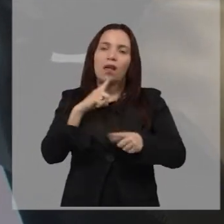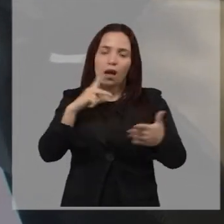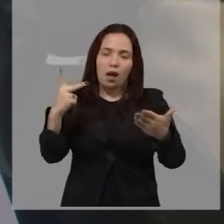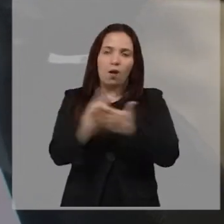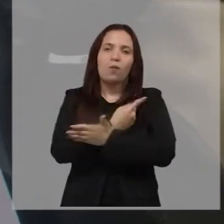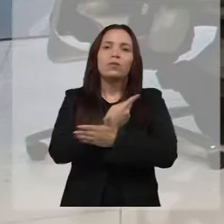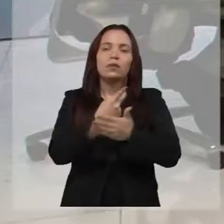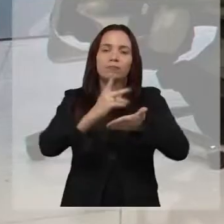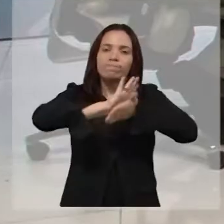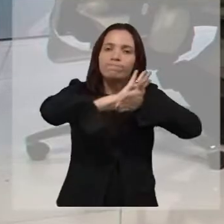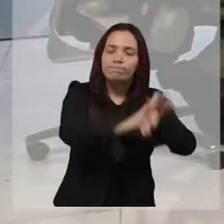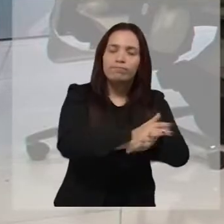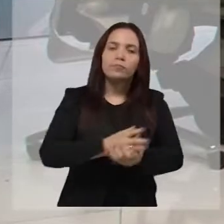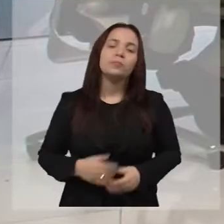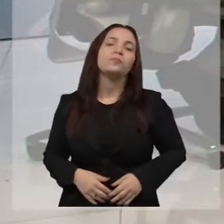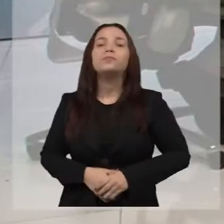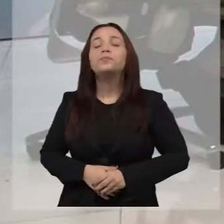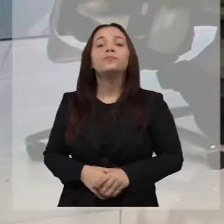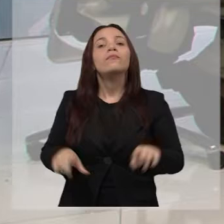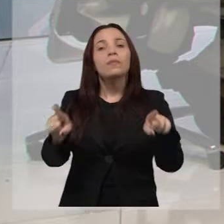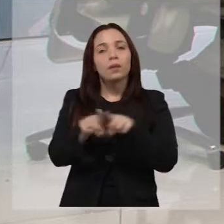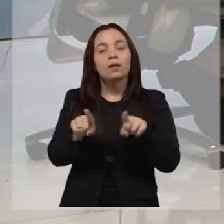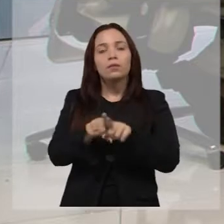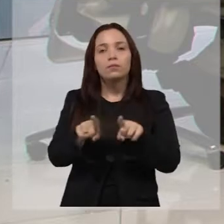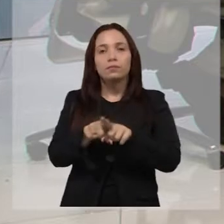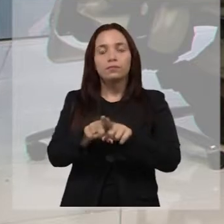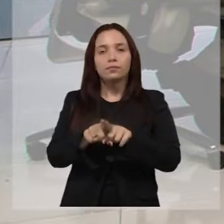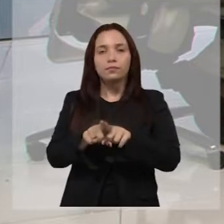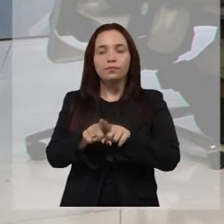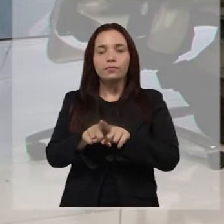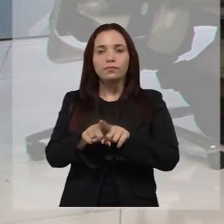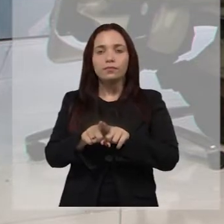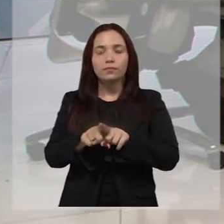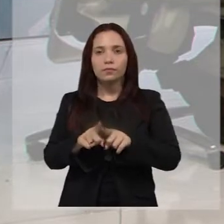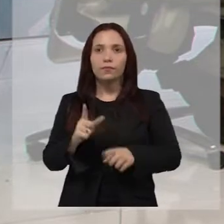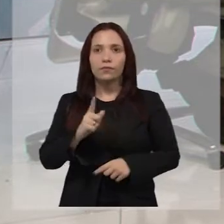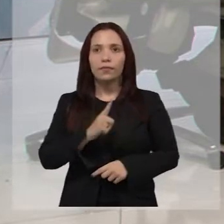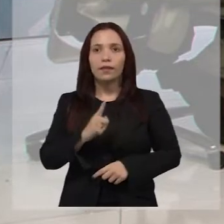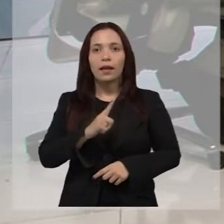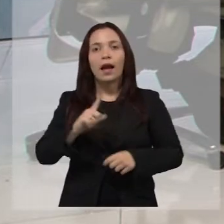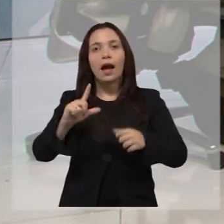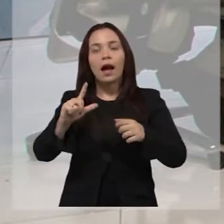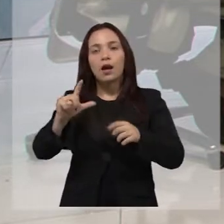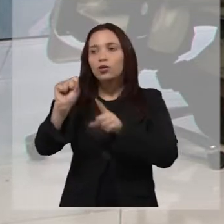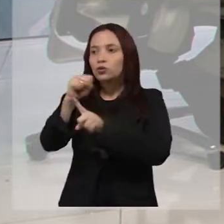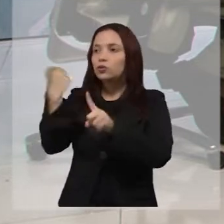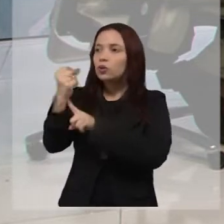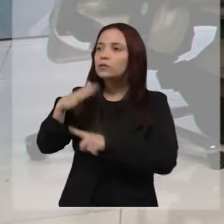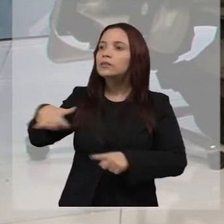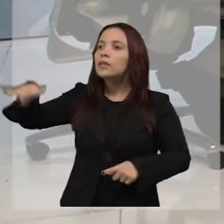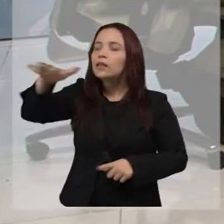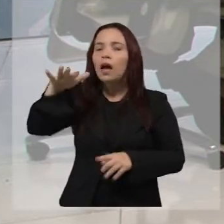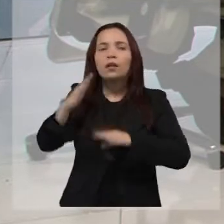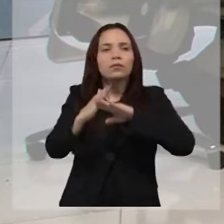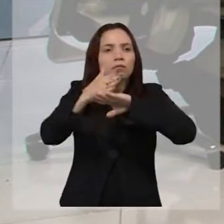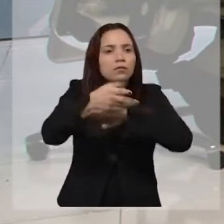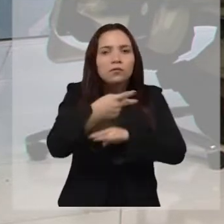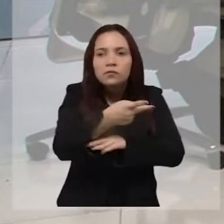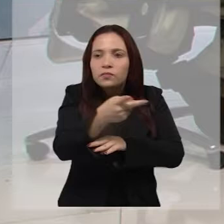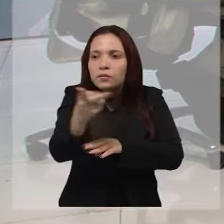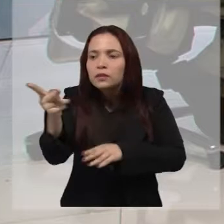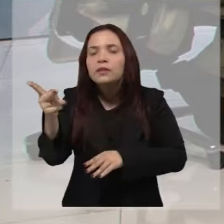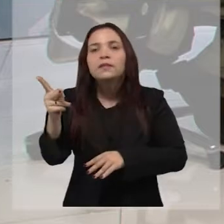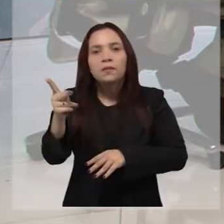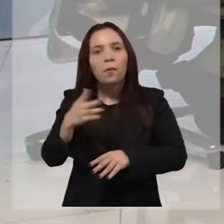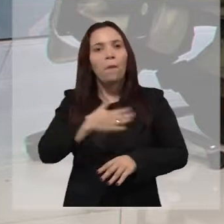iniciativa importante mesmo, né? E a gente tem a agradável, né, apoio da sociedade, todo mundo que vai conhecer tem essa